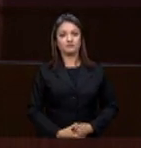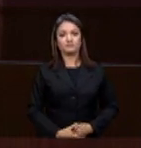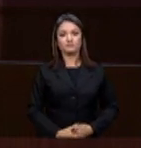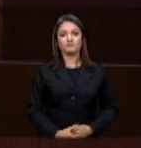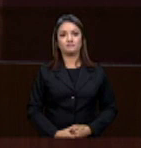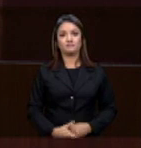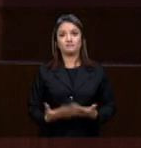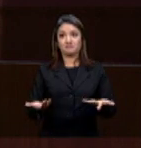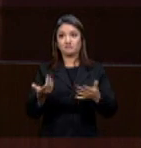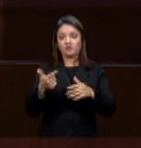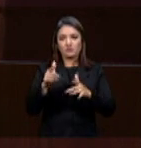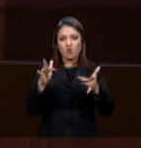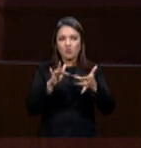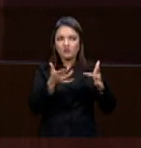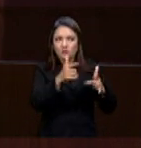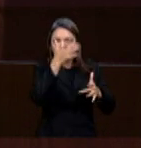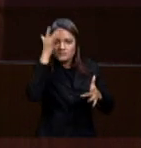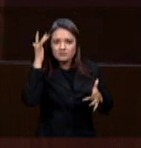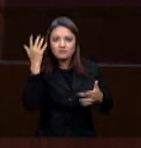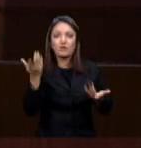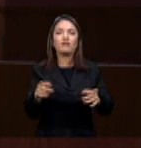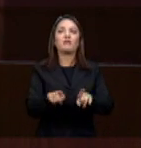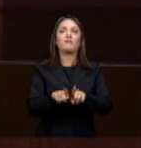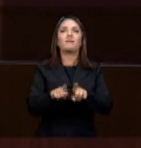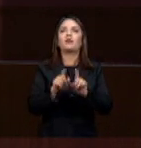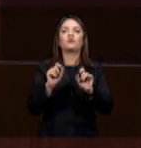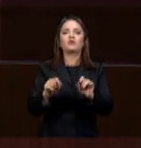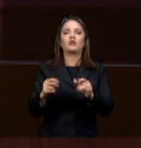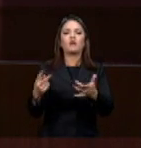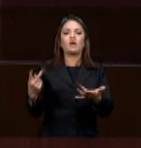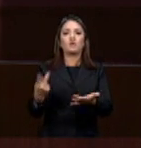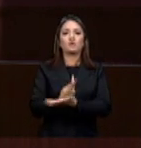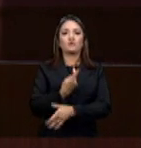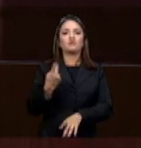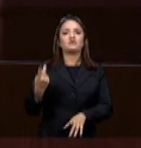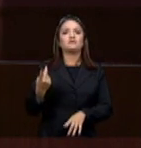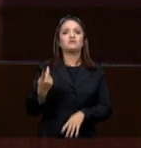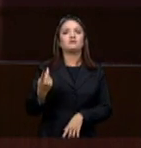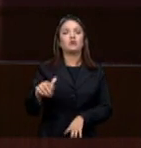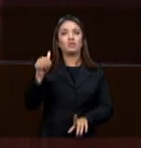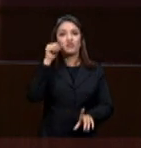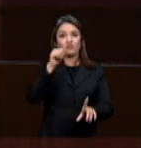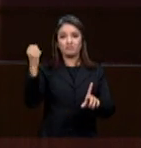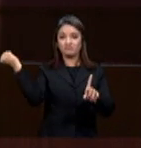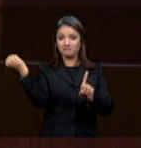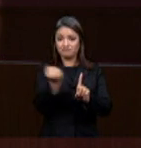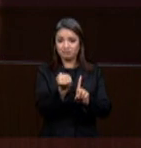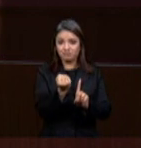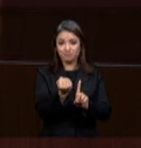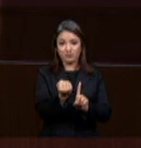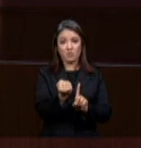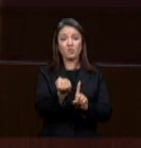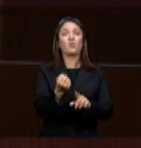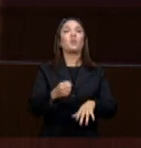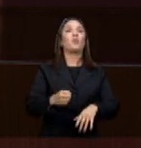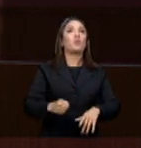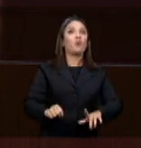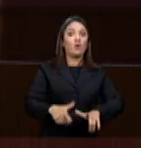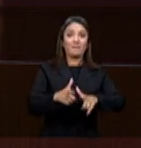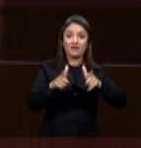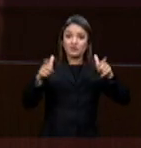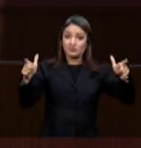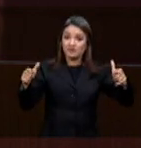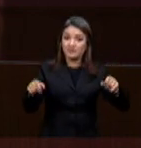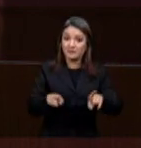de maus-tratos feminicídios aumentaram E aqui as representantes do Judiciário está bem muito mais que eu